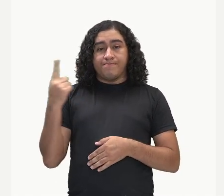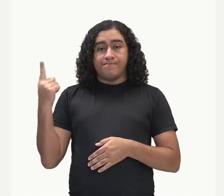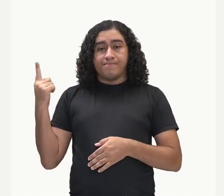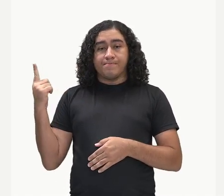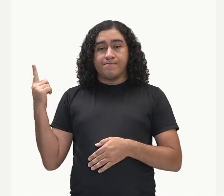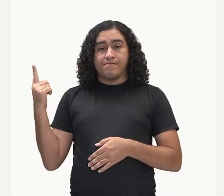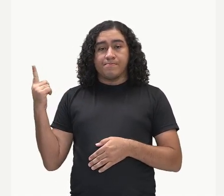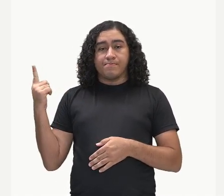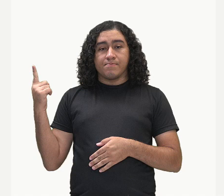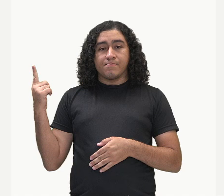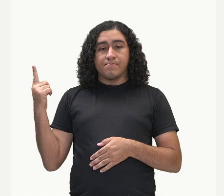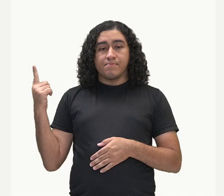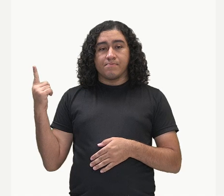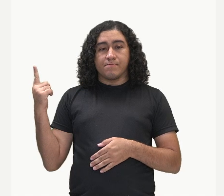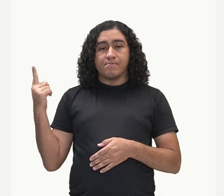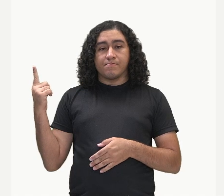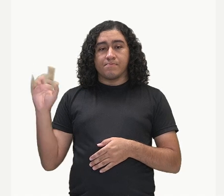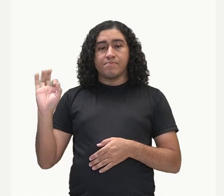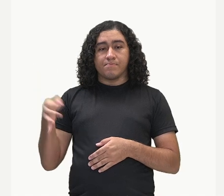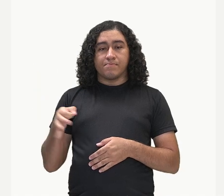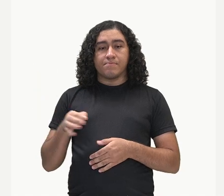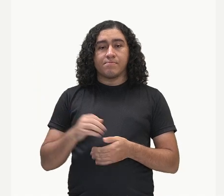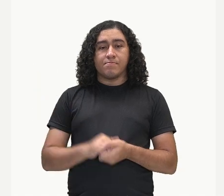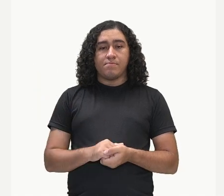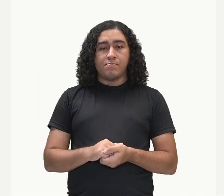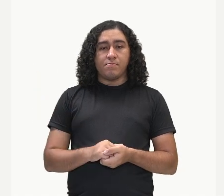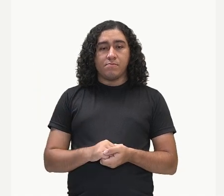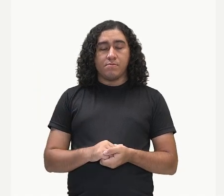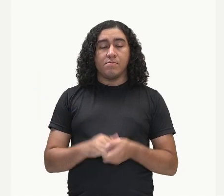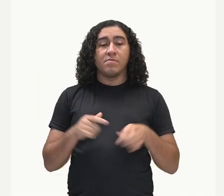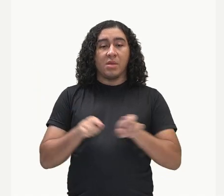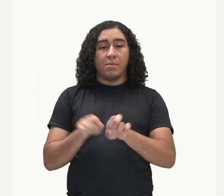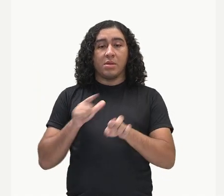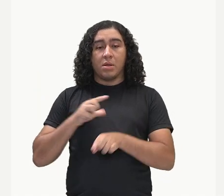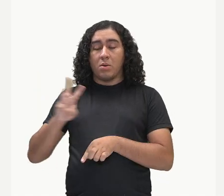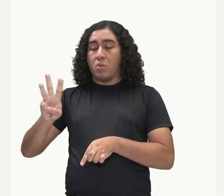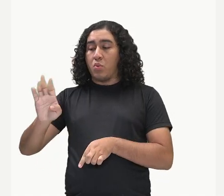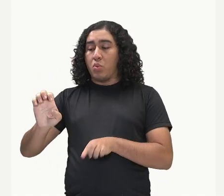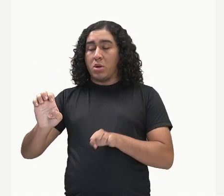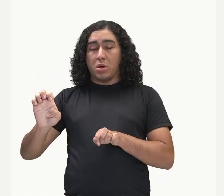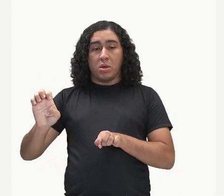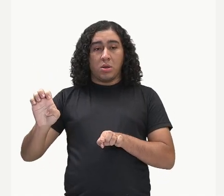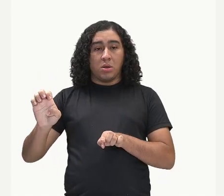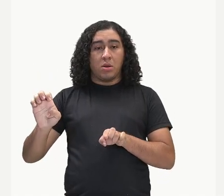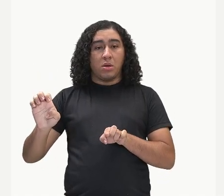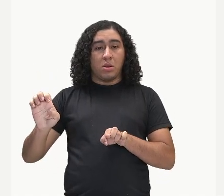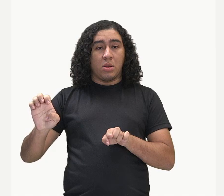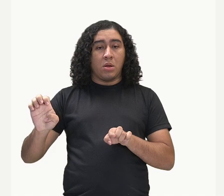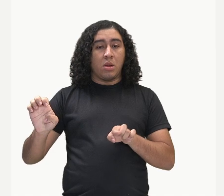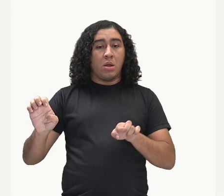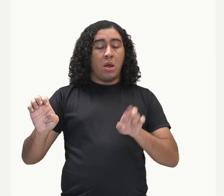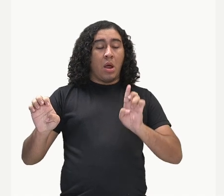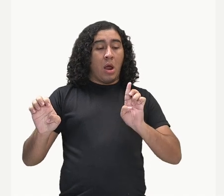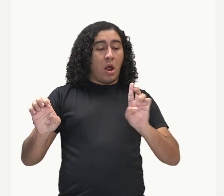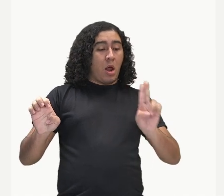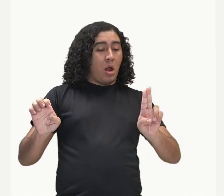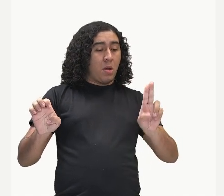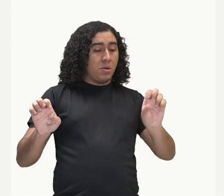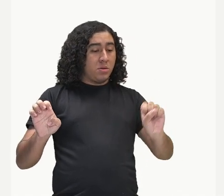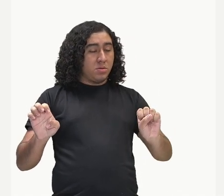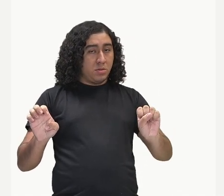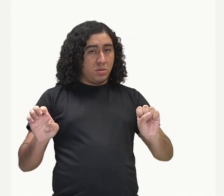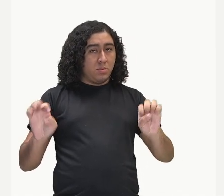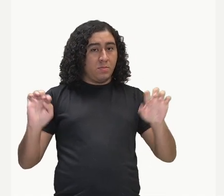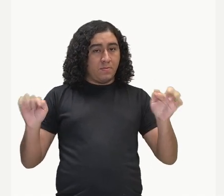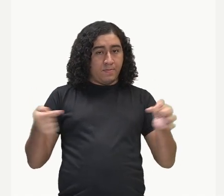isto, essa, esta. Aí nós temos we, que é nós, né? O nosso objeto correlato é